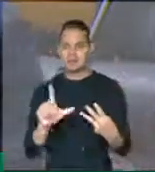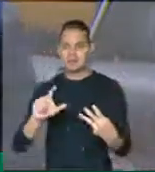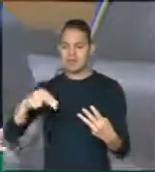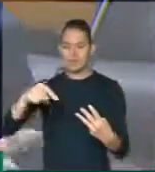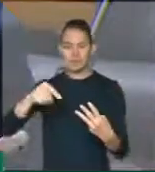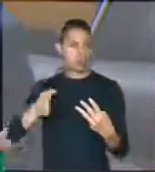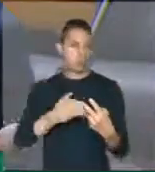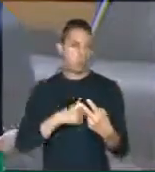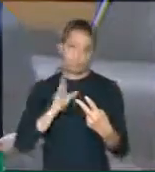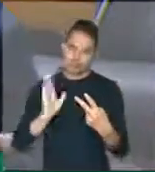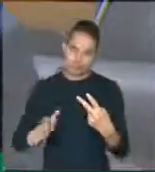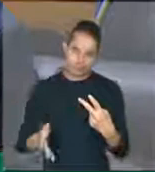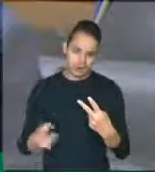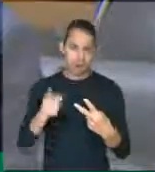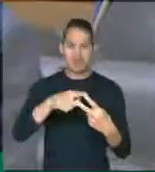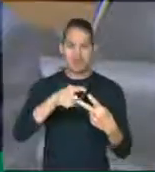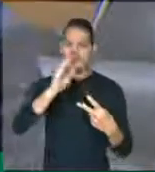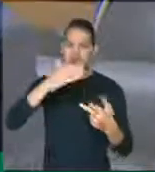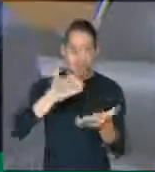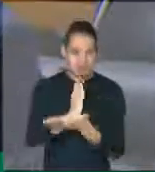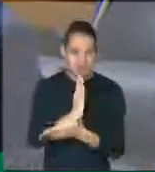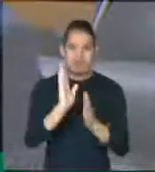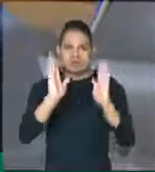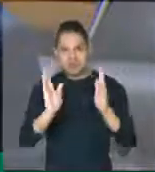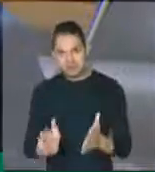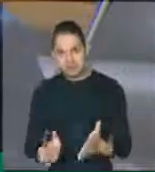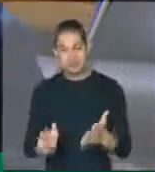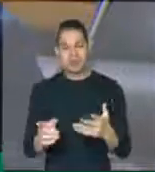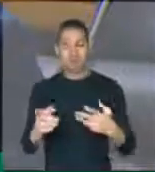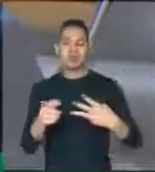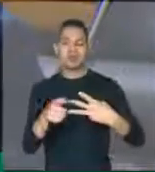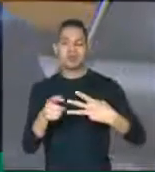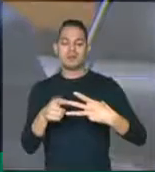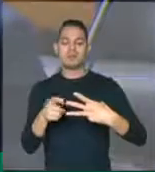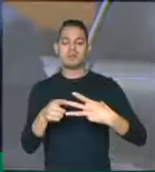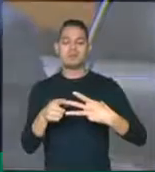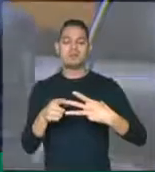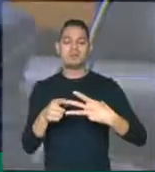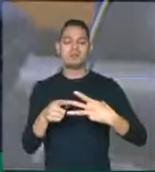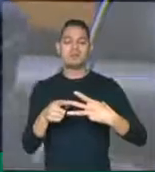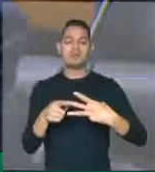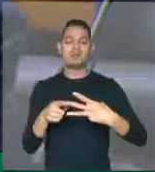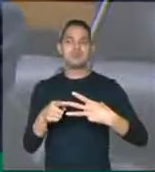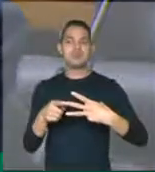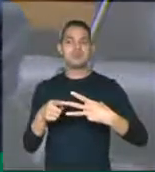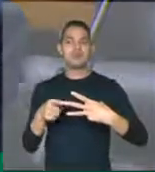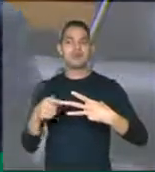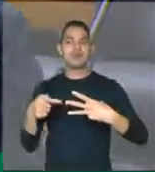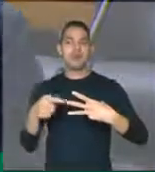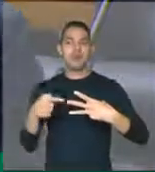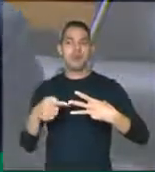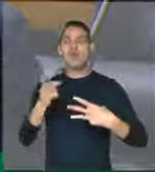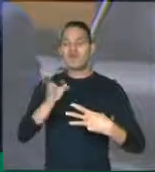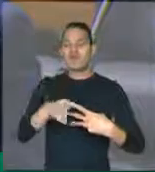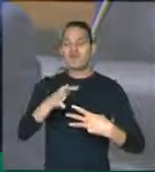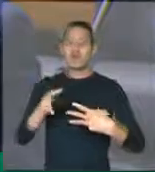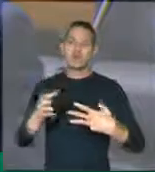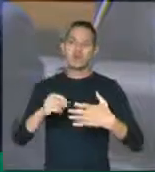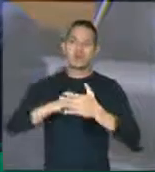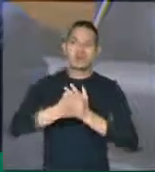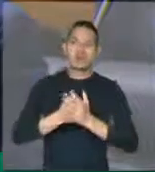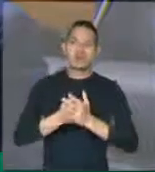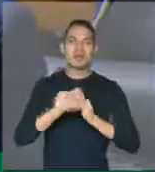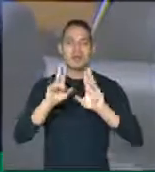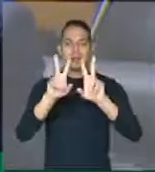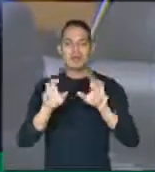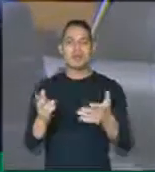retirado de pauta. O primeiro já foi votado, aprovado, inclusive com a nossa votação favorável. No entanto, existem alguns vetos trancando a pauta